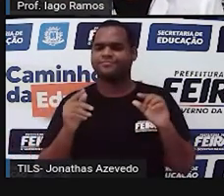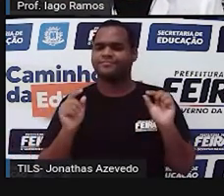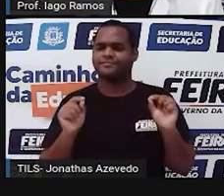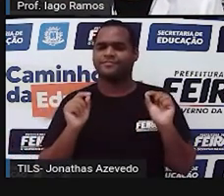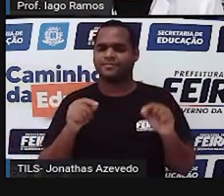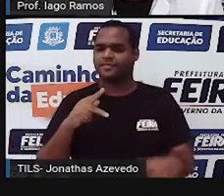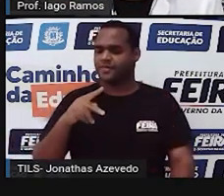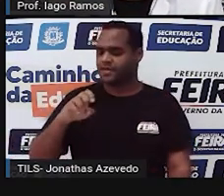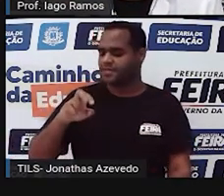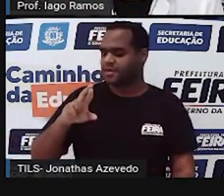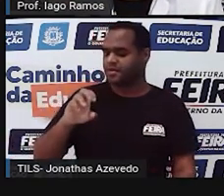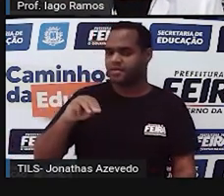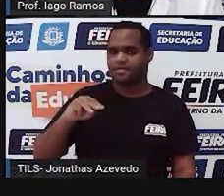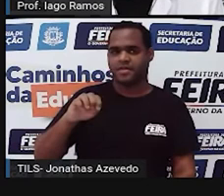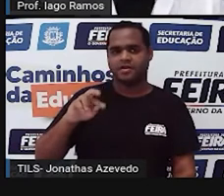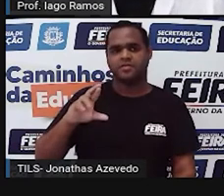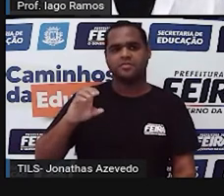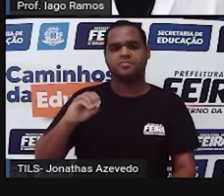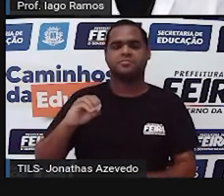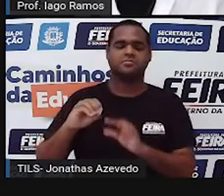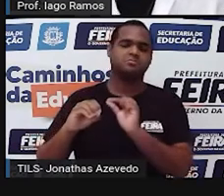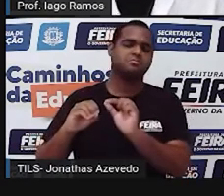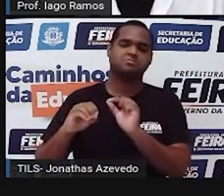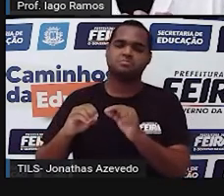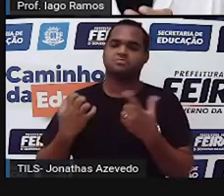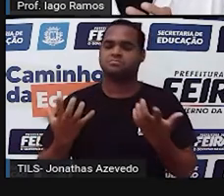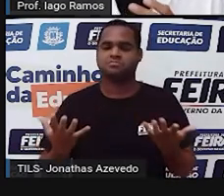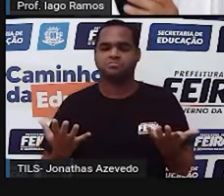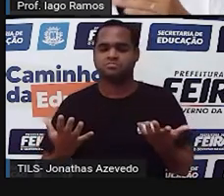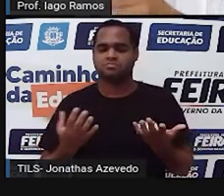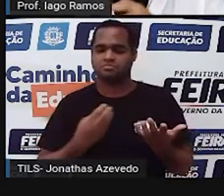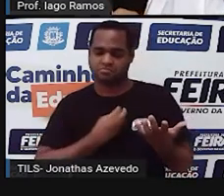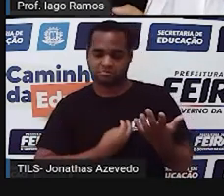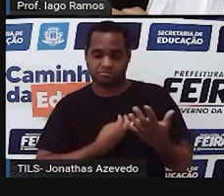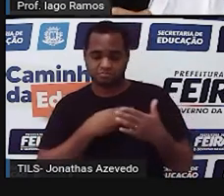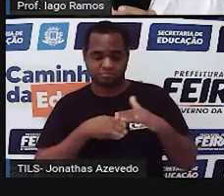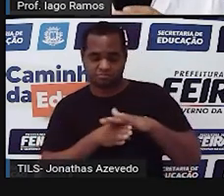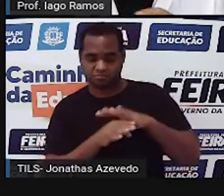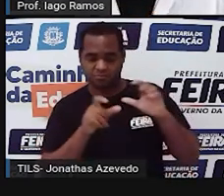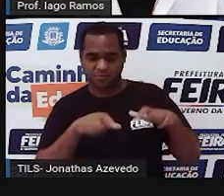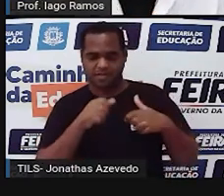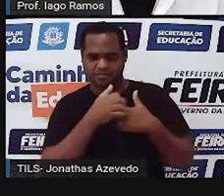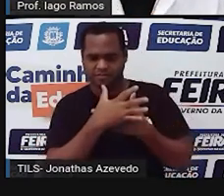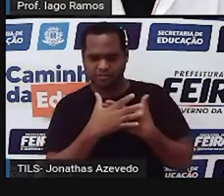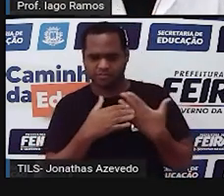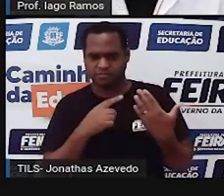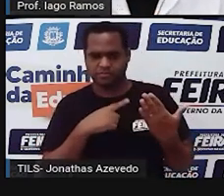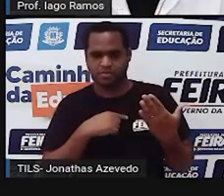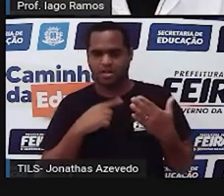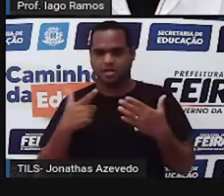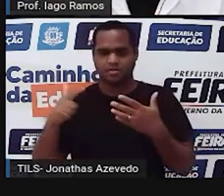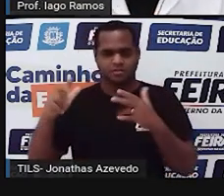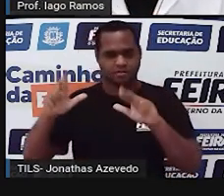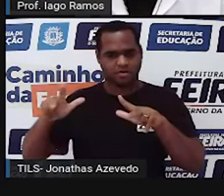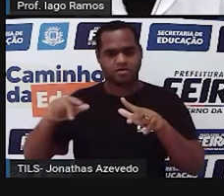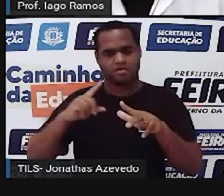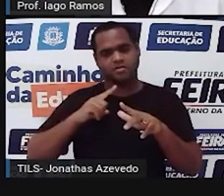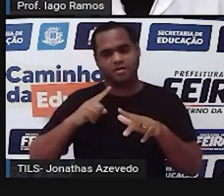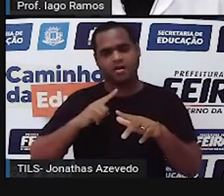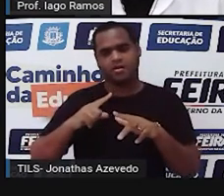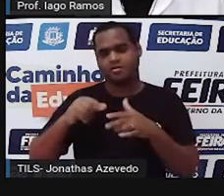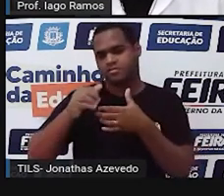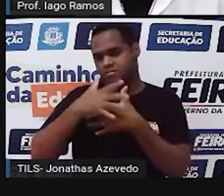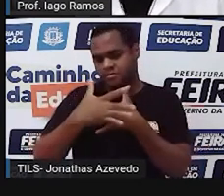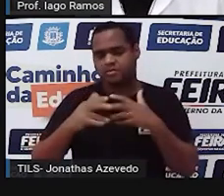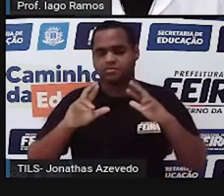significa perímetro urbano tá você não está entrando na cidade você está passando por fora da cidade